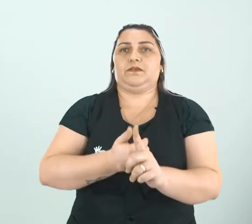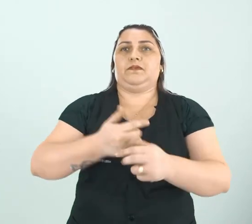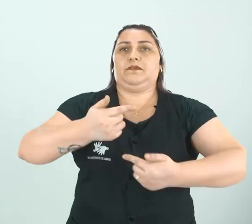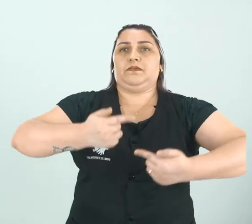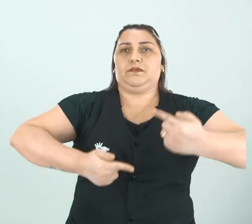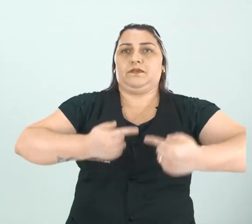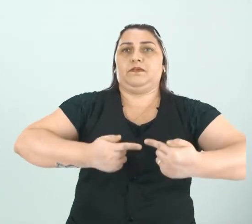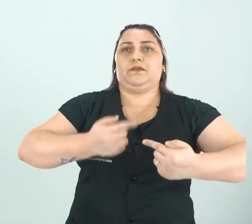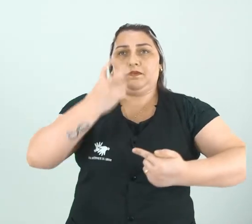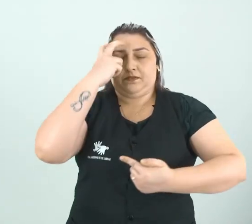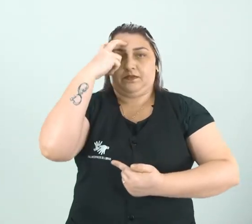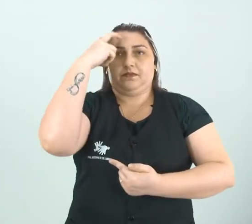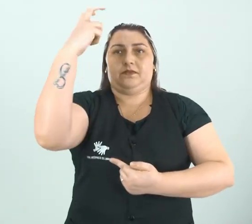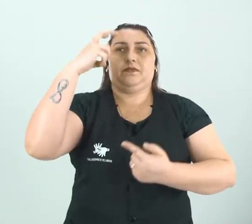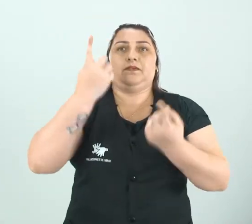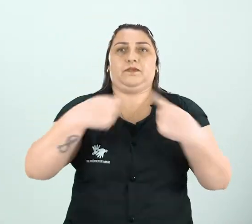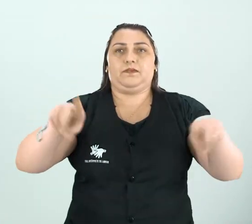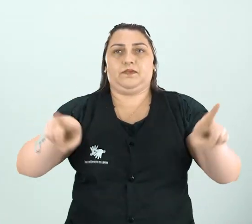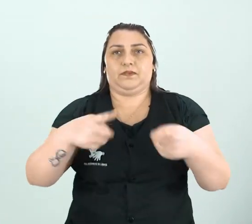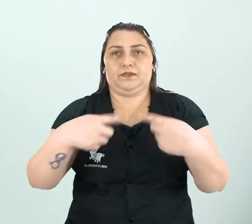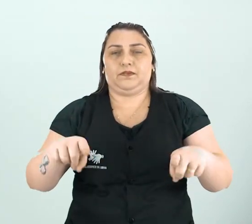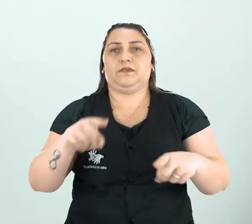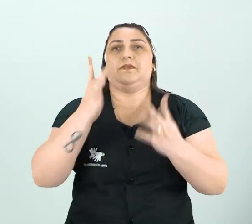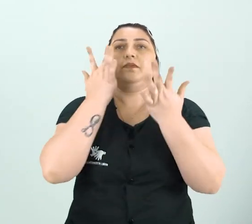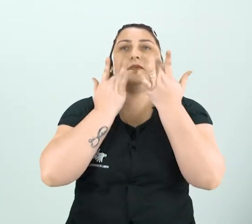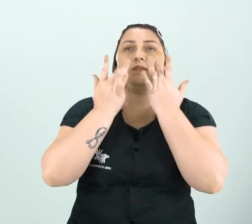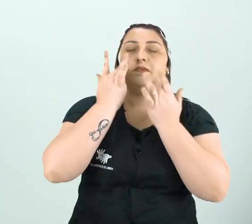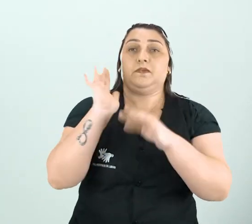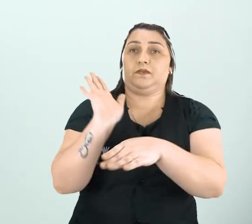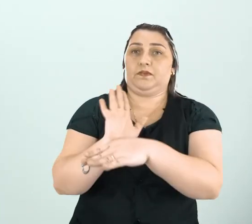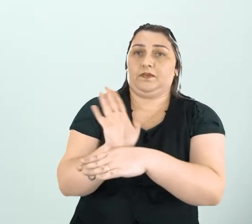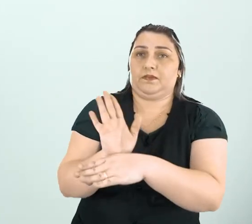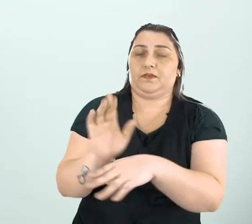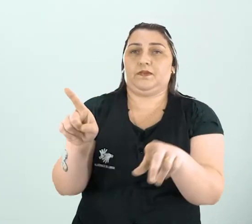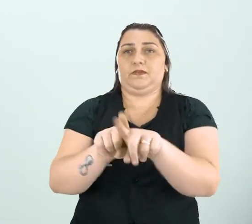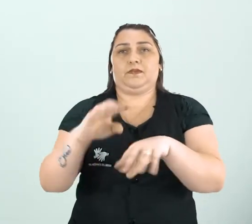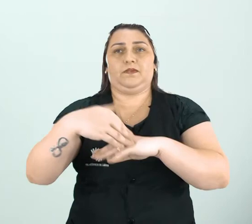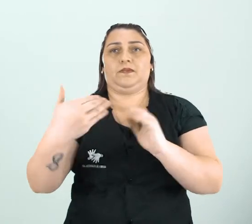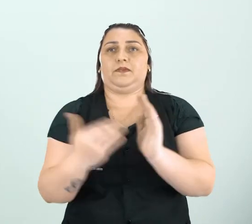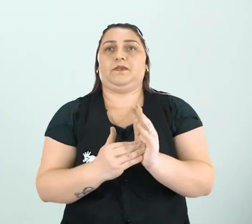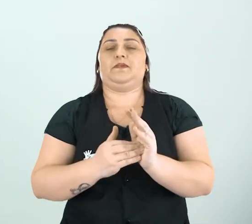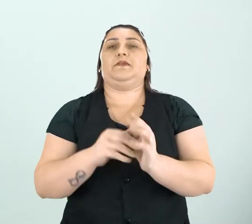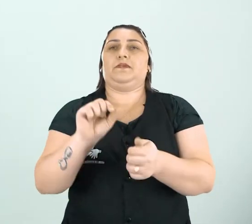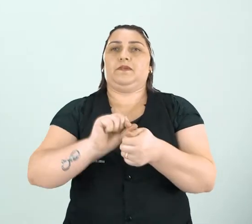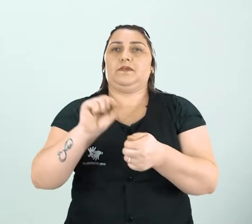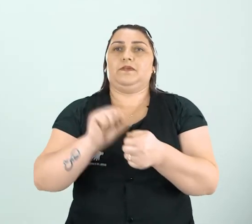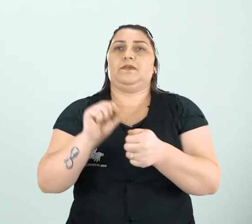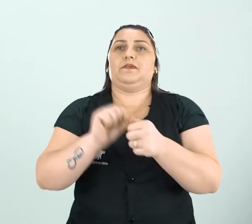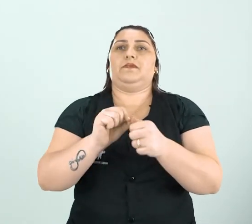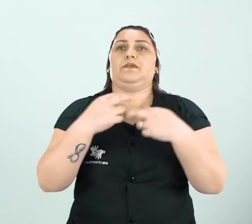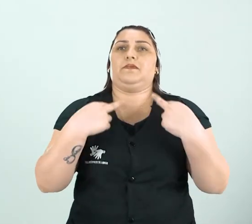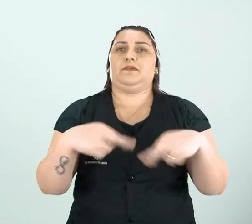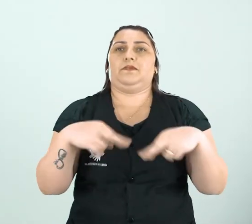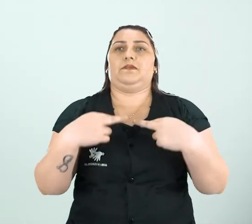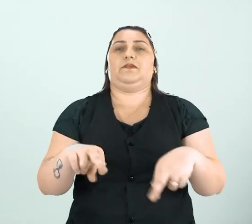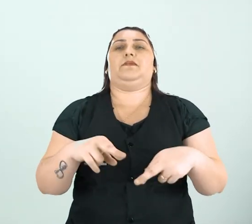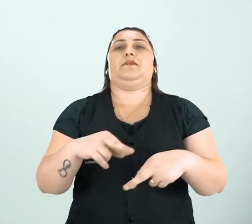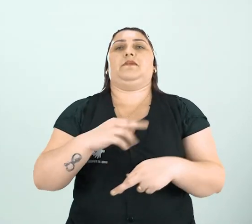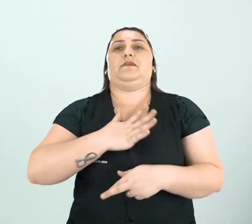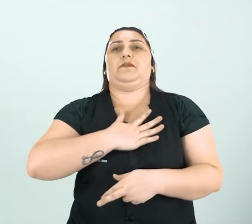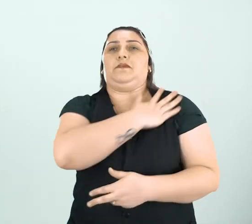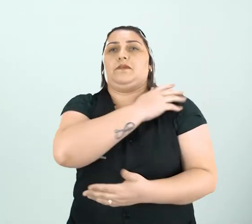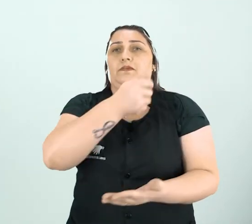até as culturas, os músicos, teatro, cinema, todas essas formas faziam manifestações contra o regime